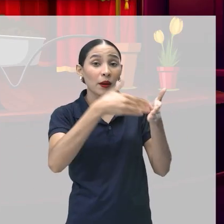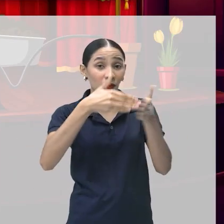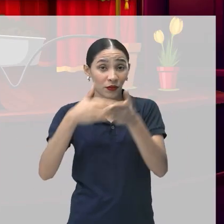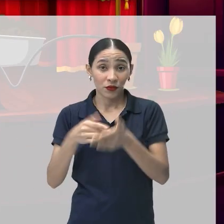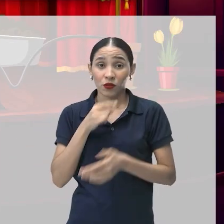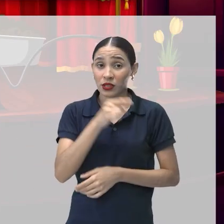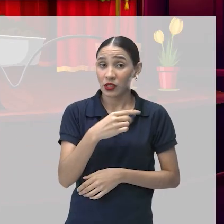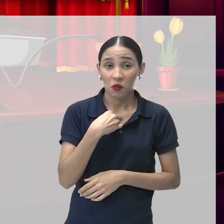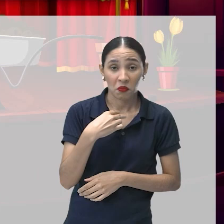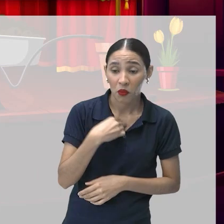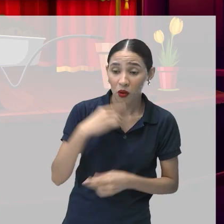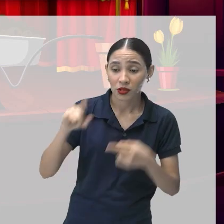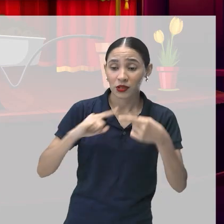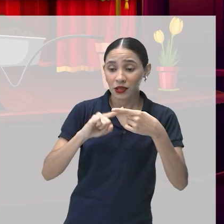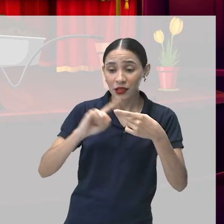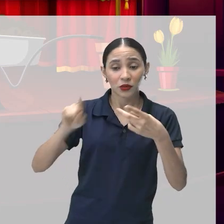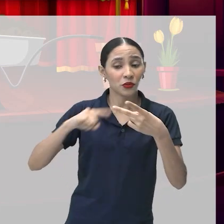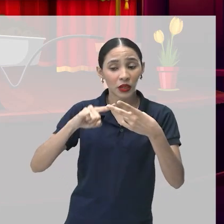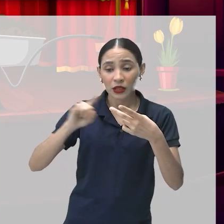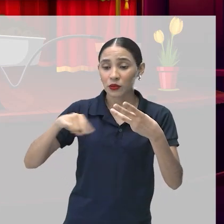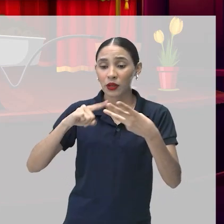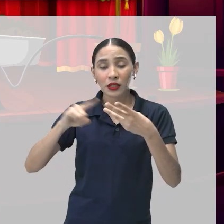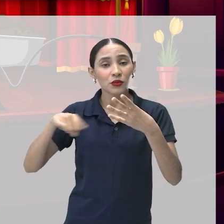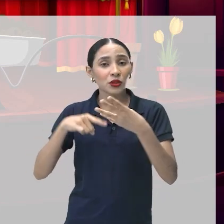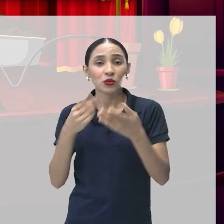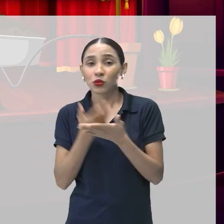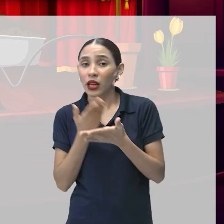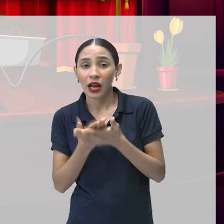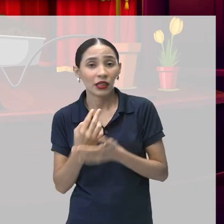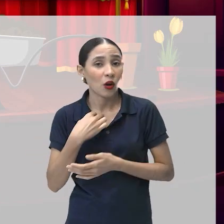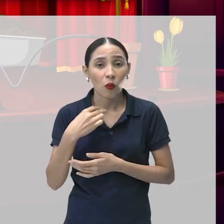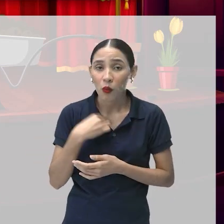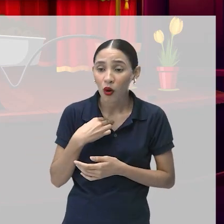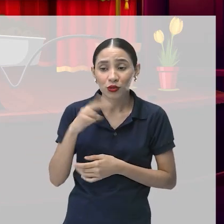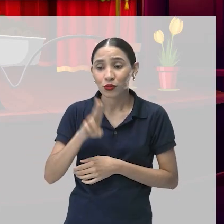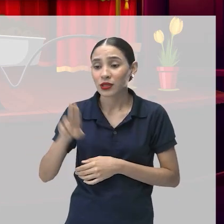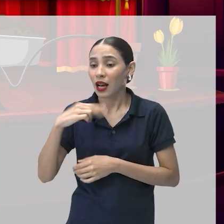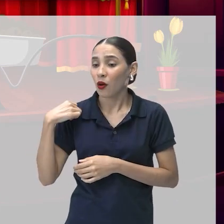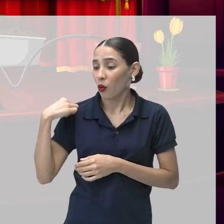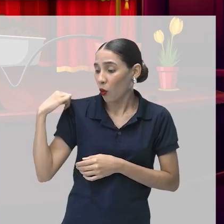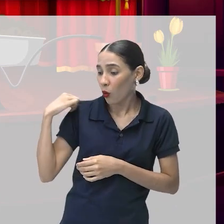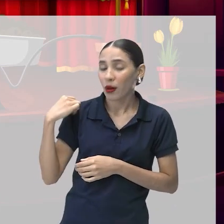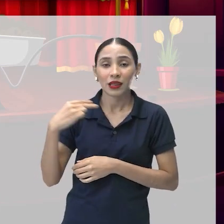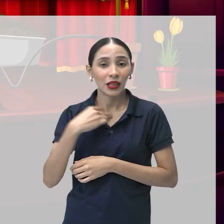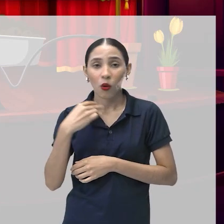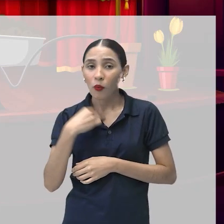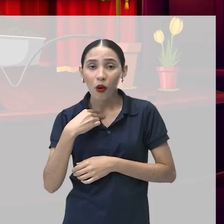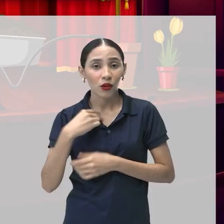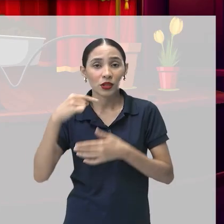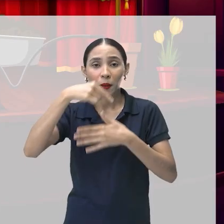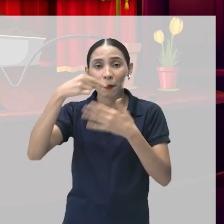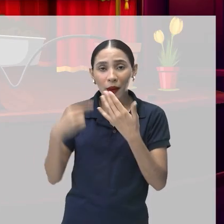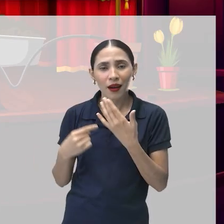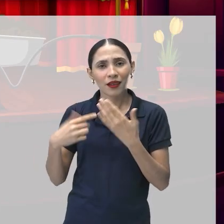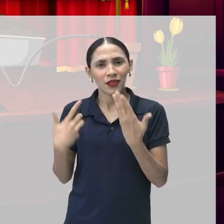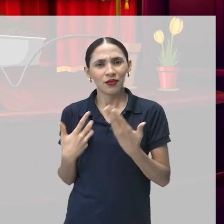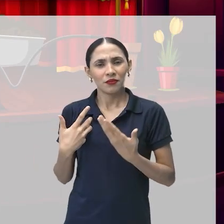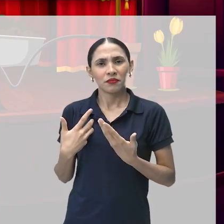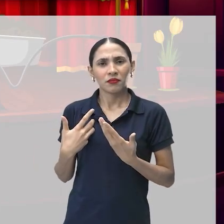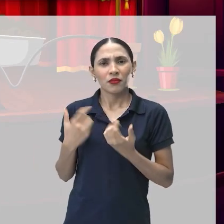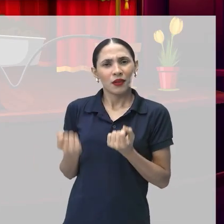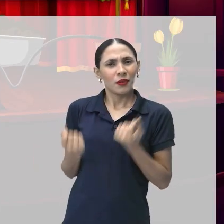Você não pode fazer isso, você não pode estudar, você não pode ir para isso, você não pode usar essa roupa, você não pode... E ela começa a se